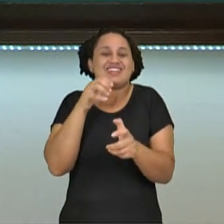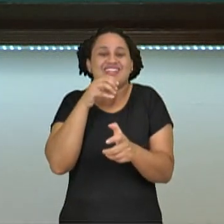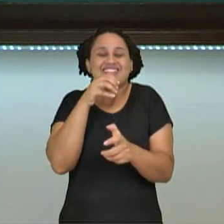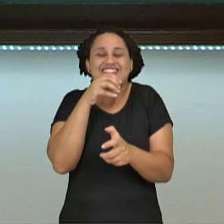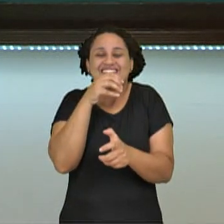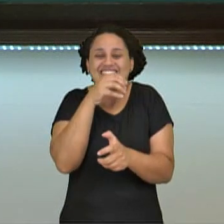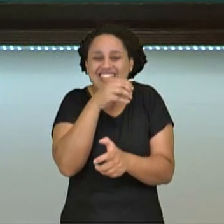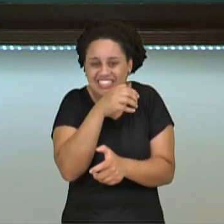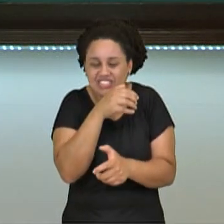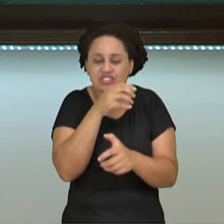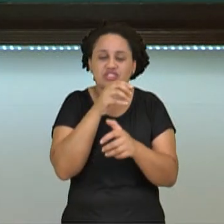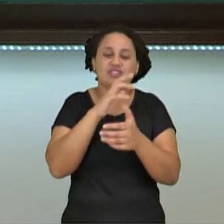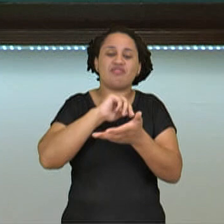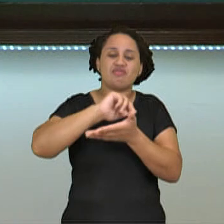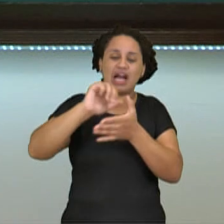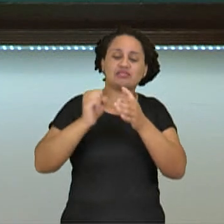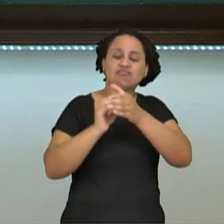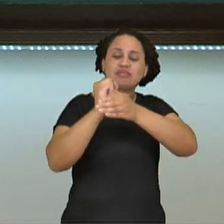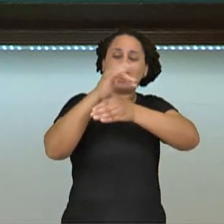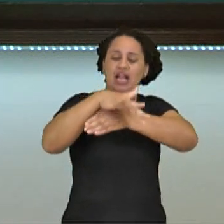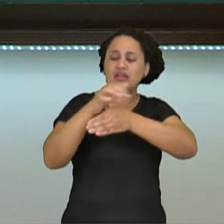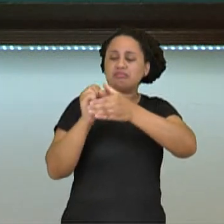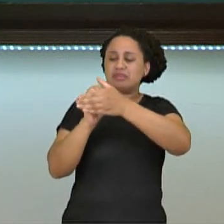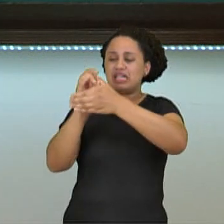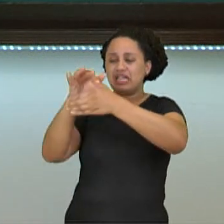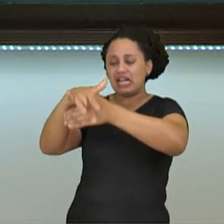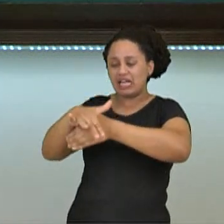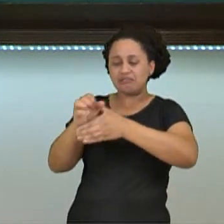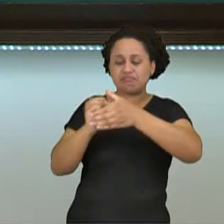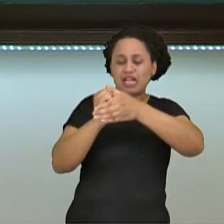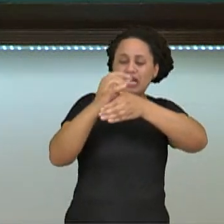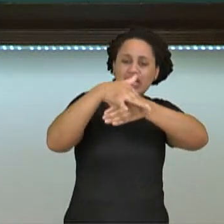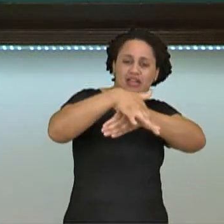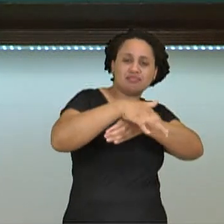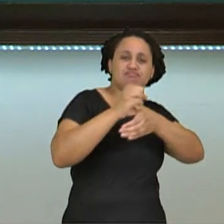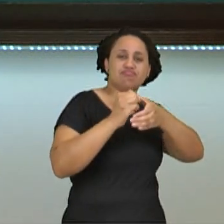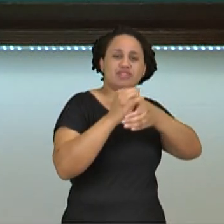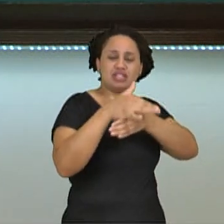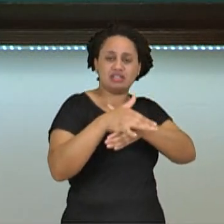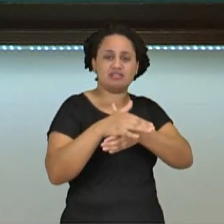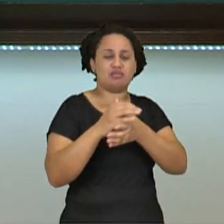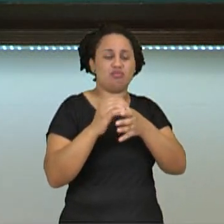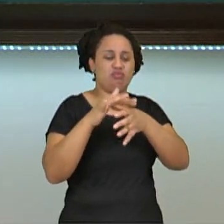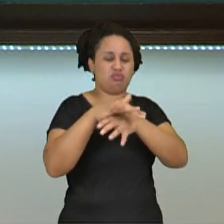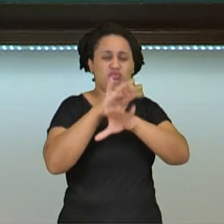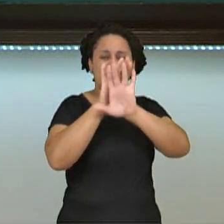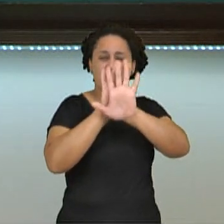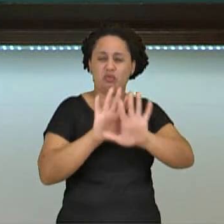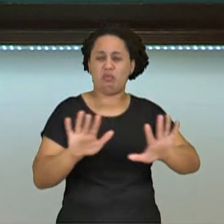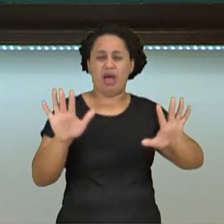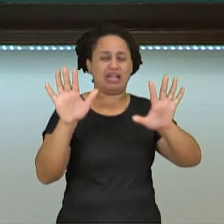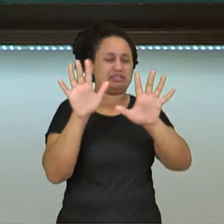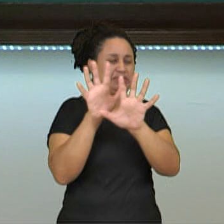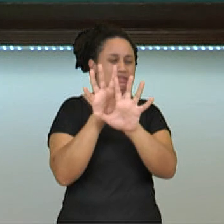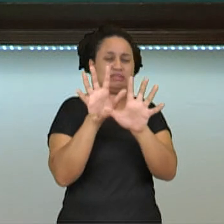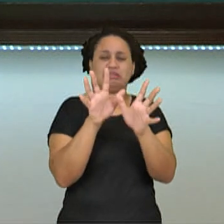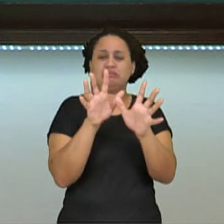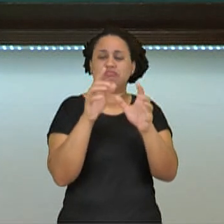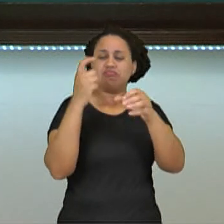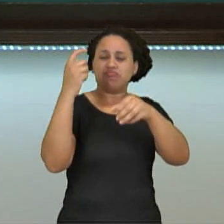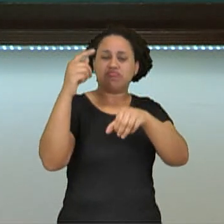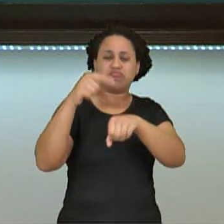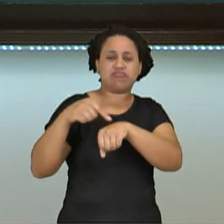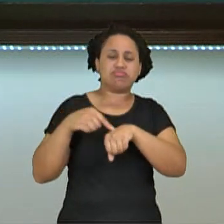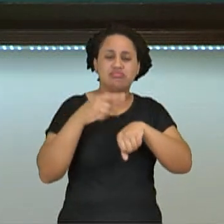com muito vulcão entrando, erupção e liberando lava, aquele vapor, aquela fumaça, rochas,